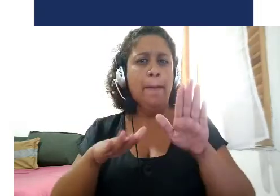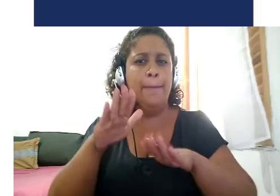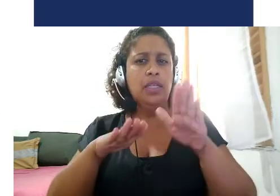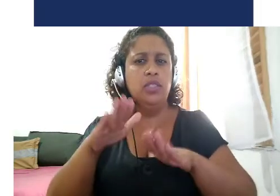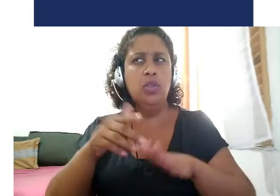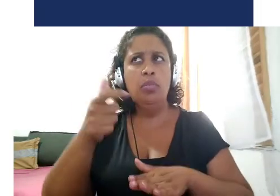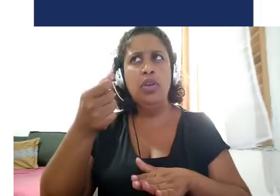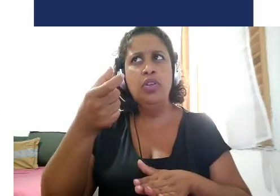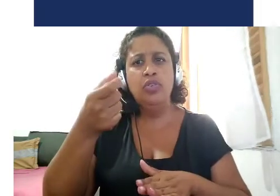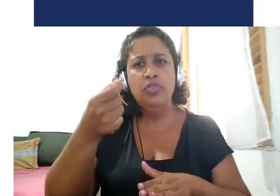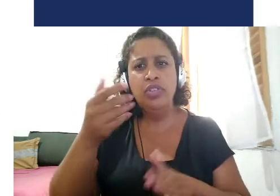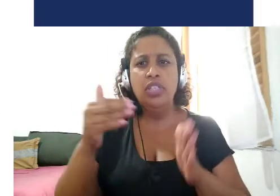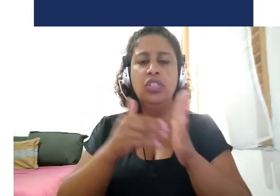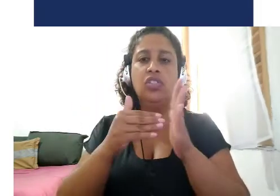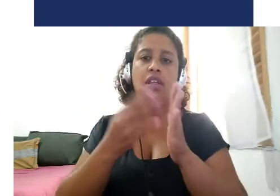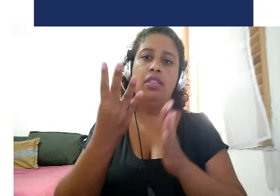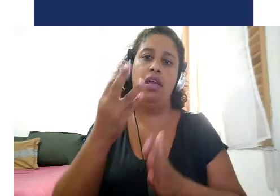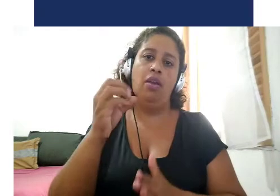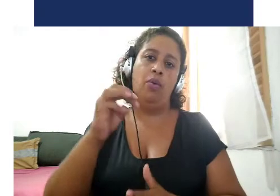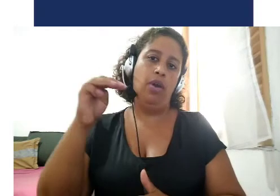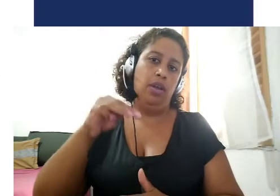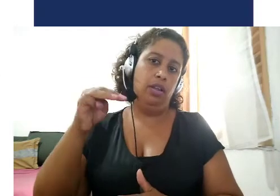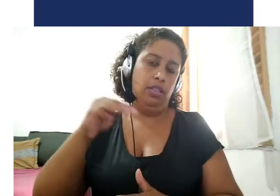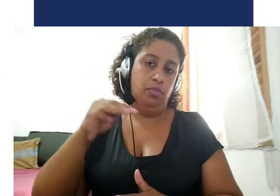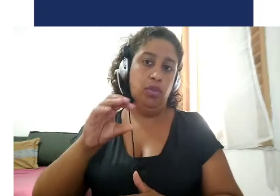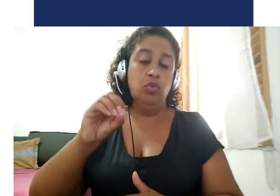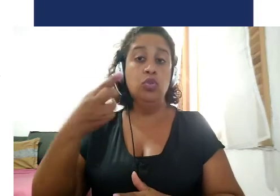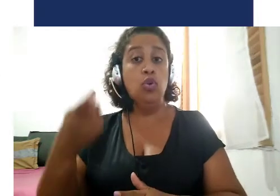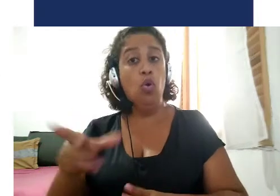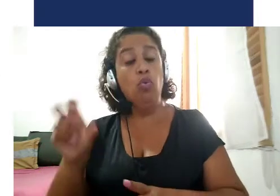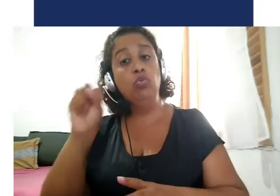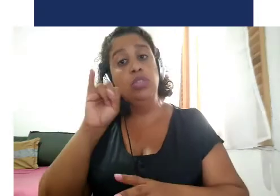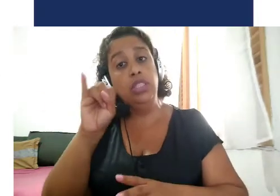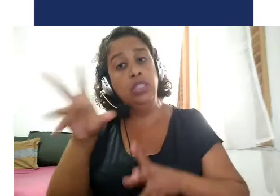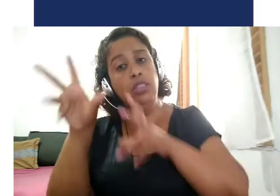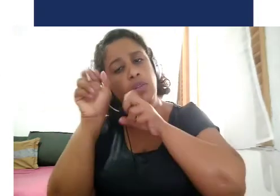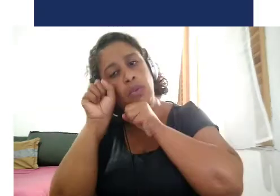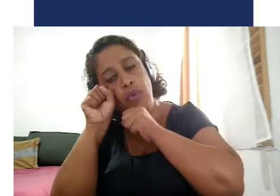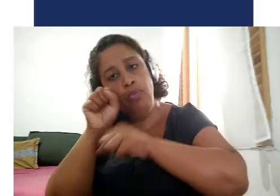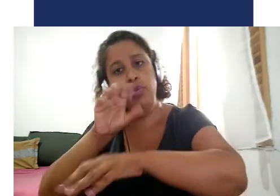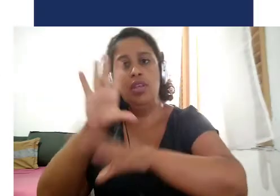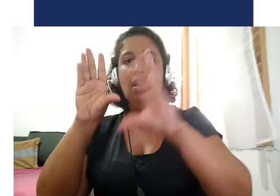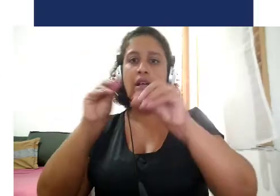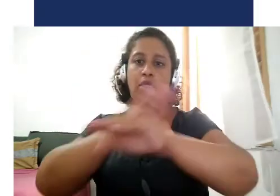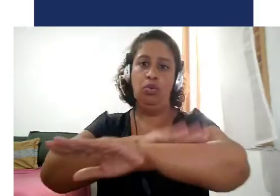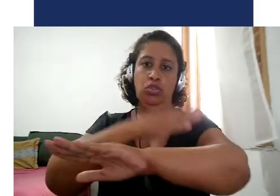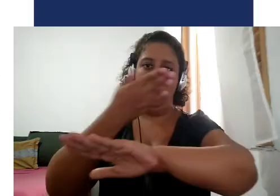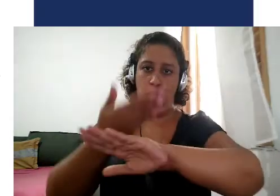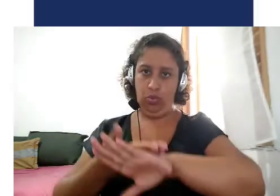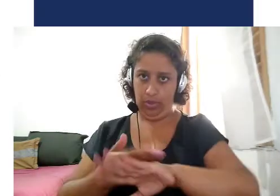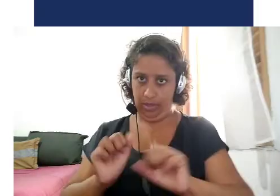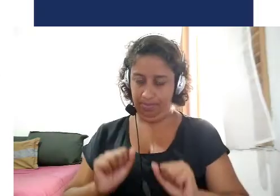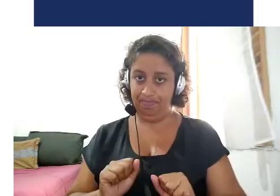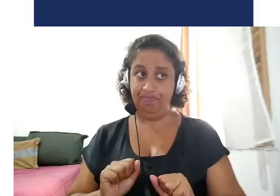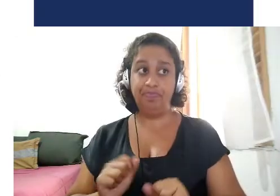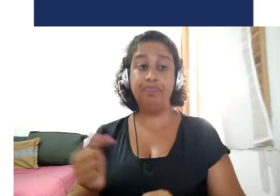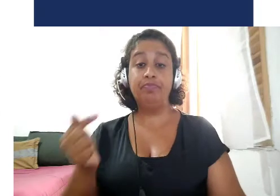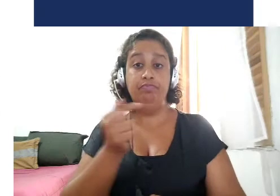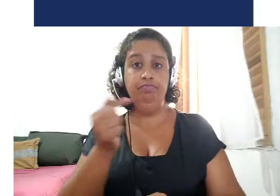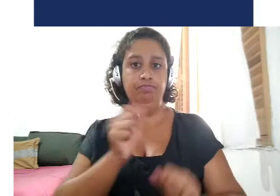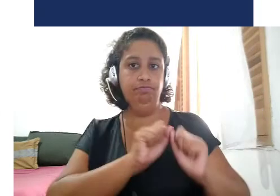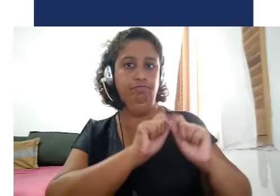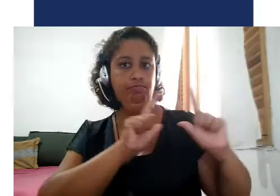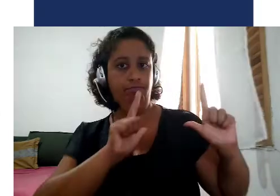isso se dá devido à entrada de sódio de cálcio, como a gente já viu, ou um potencial pós-sináptico inibitório, que aí é uma entrada de cloro, uma